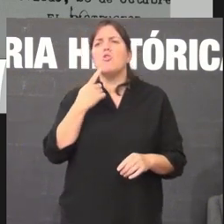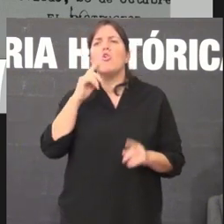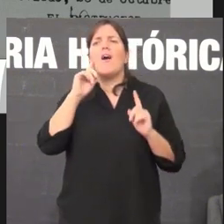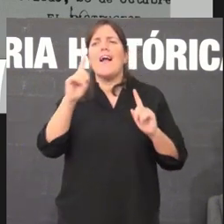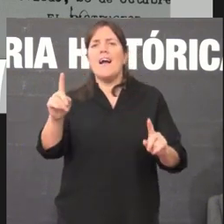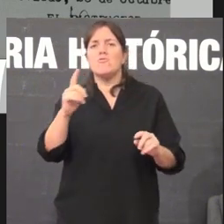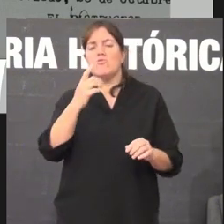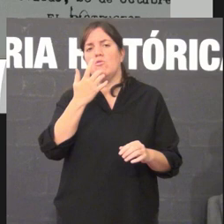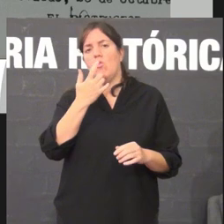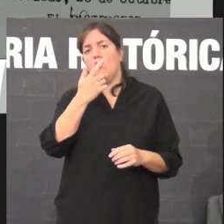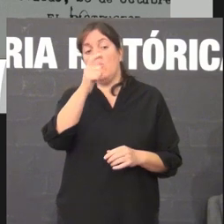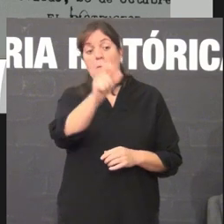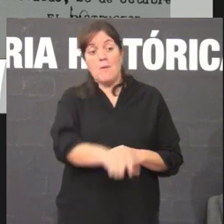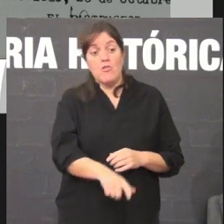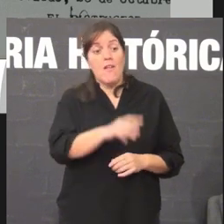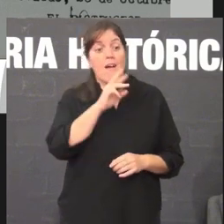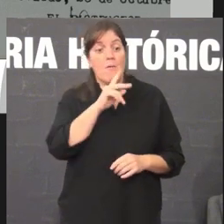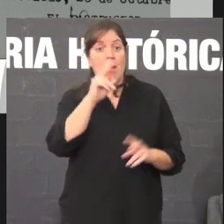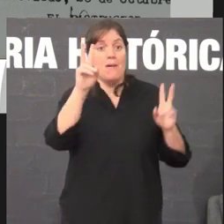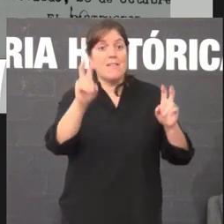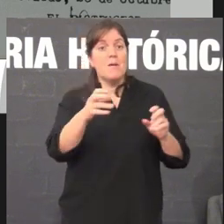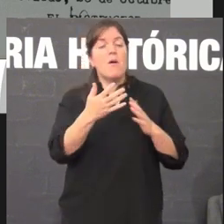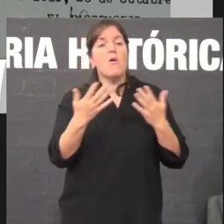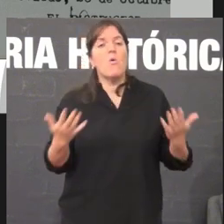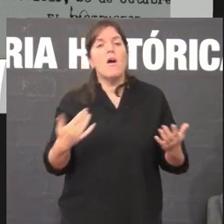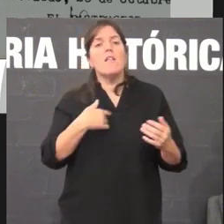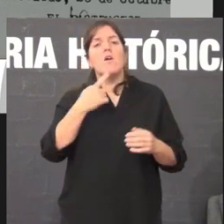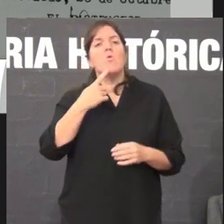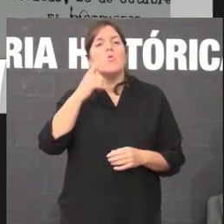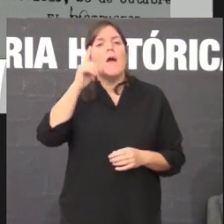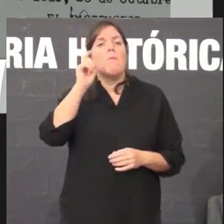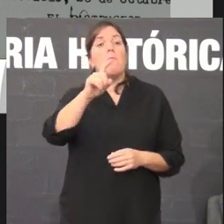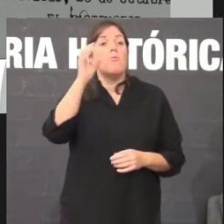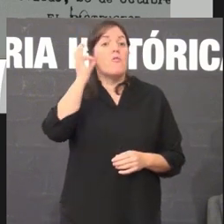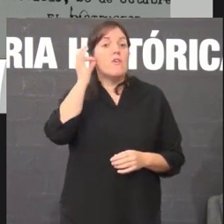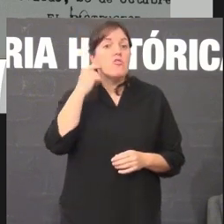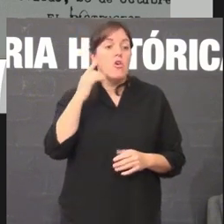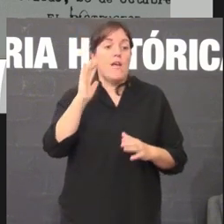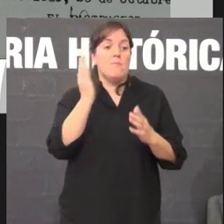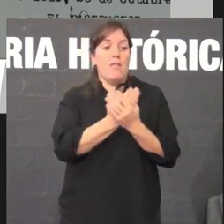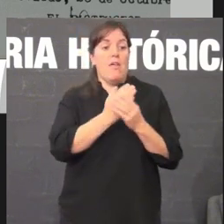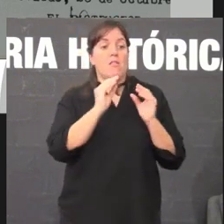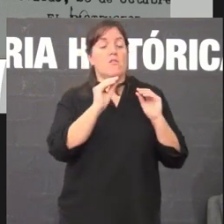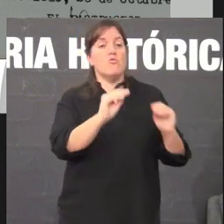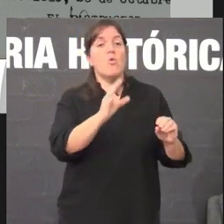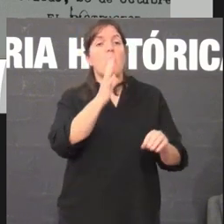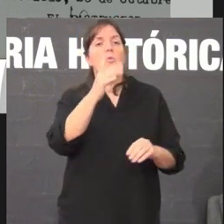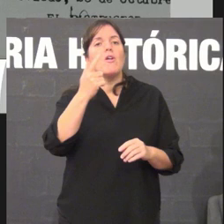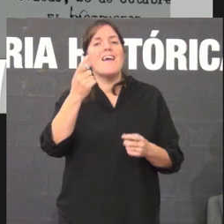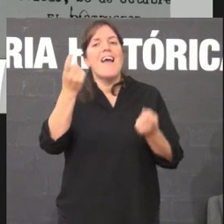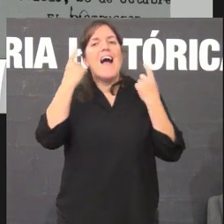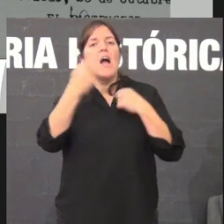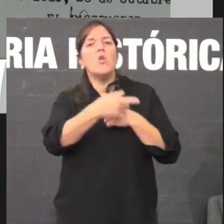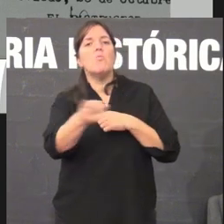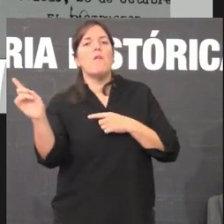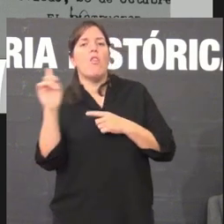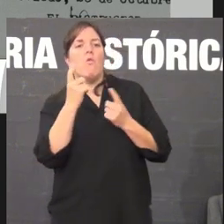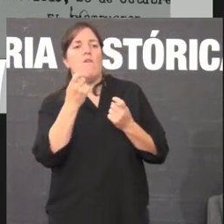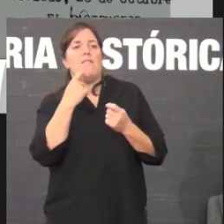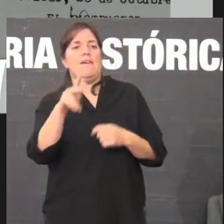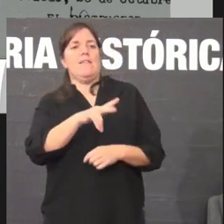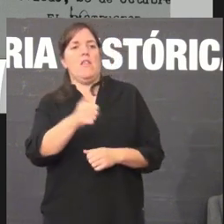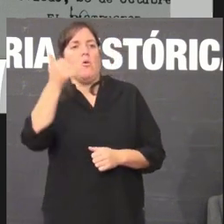puiden chegar a coñecer unha persoa que falaba disso dunha profesora que é expedientada porque o seu alumnado está pouco castelanizado